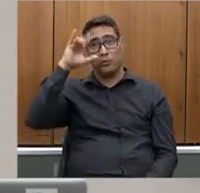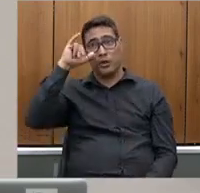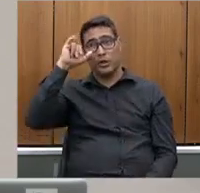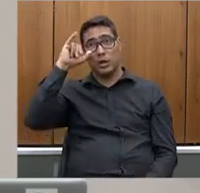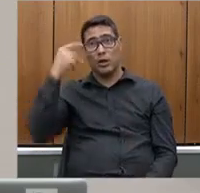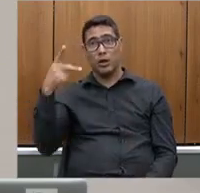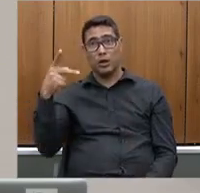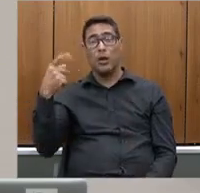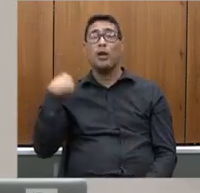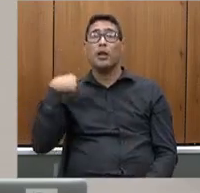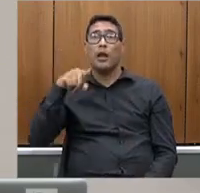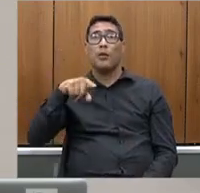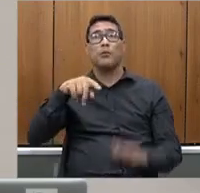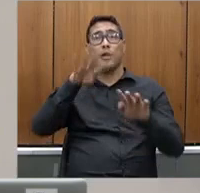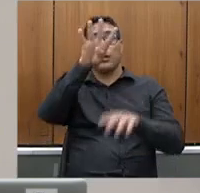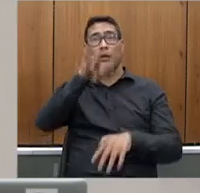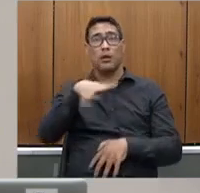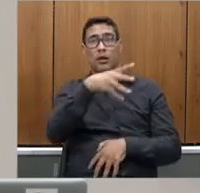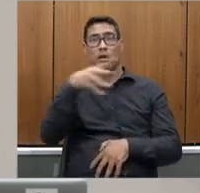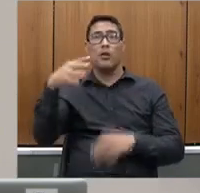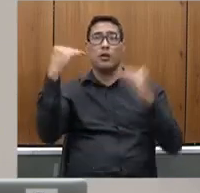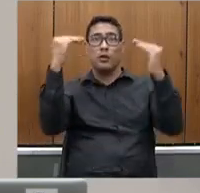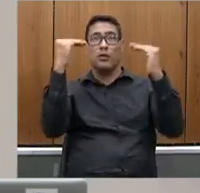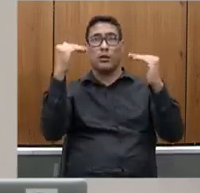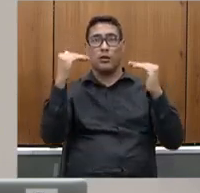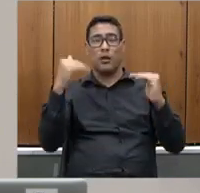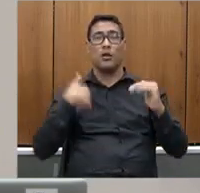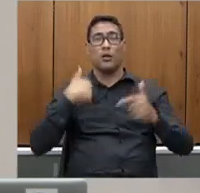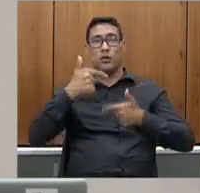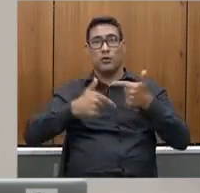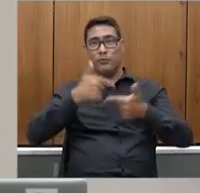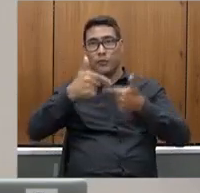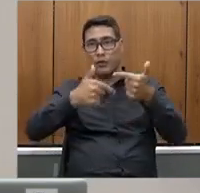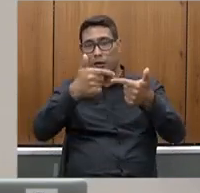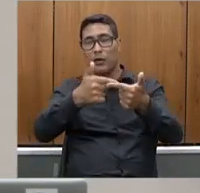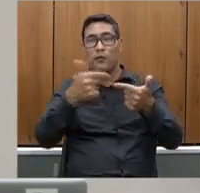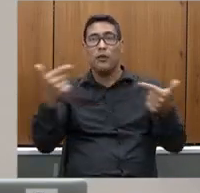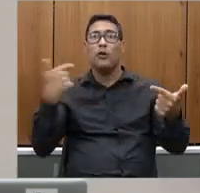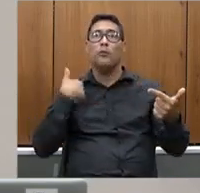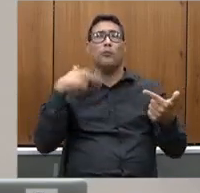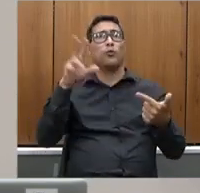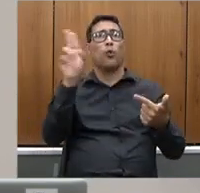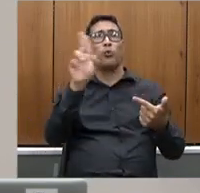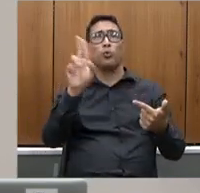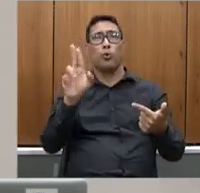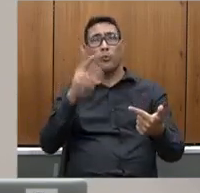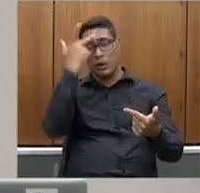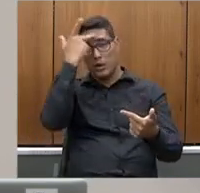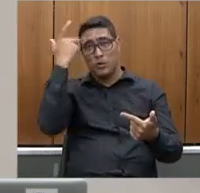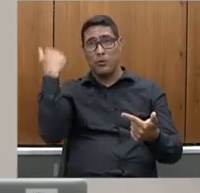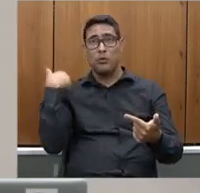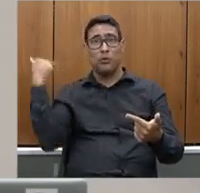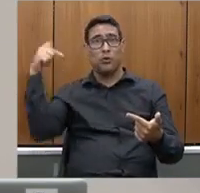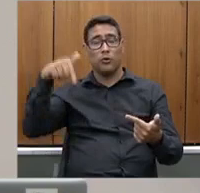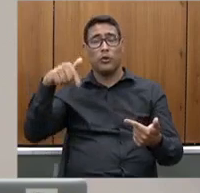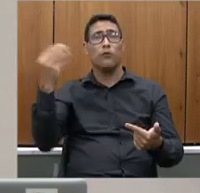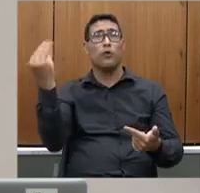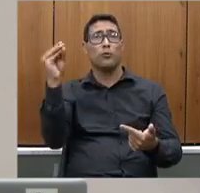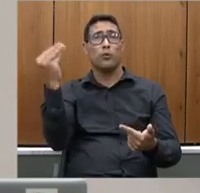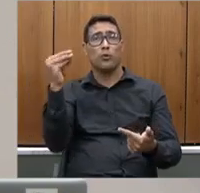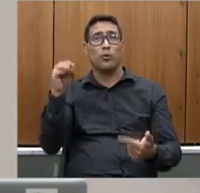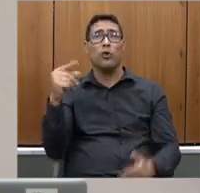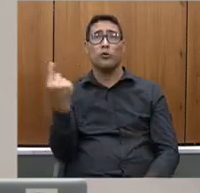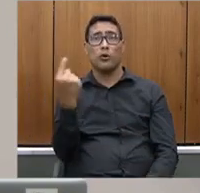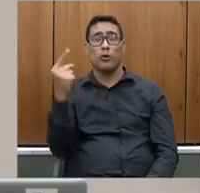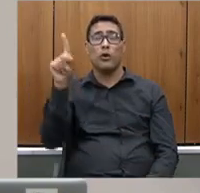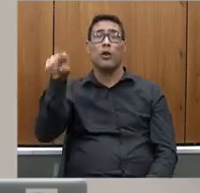serviço passei para Assessoria o nome dos cabos e soldados sendo escalados sozinhos na